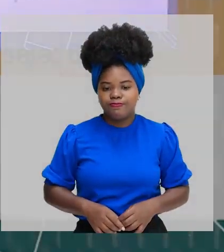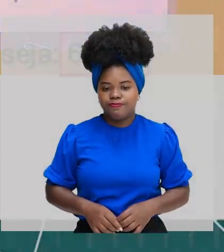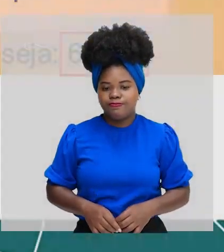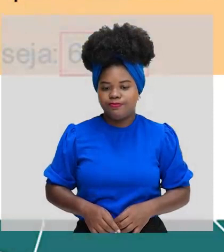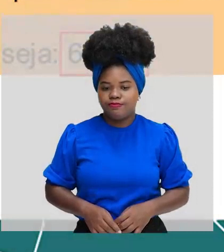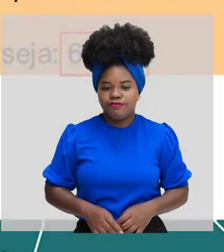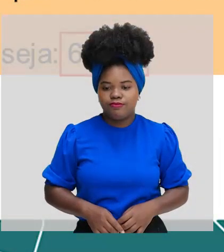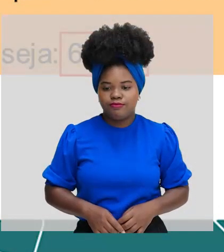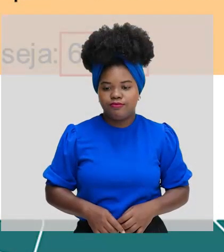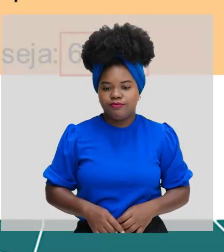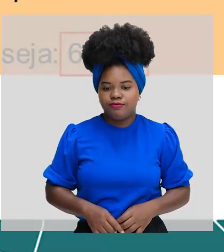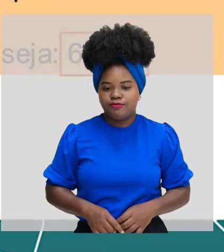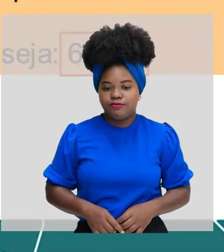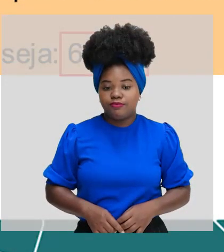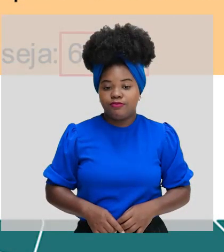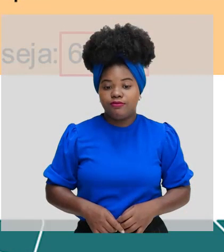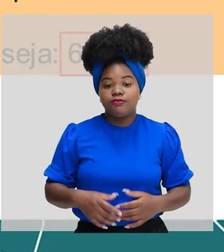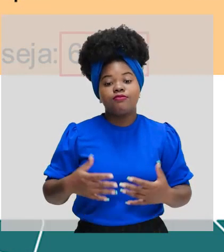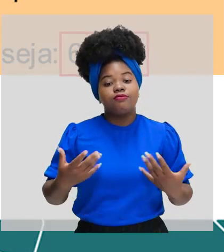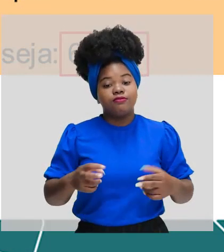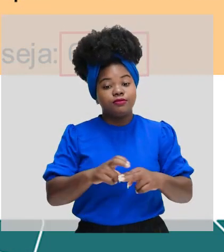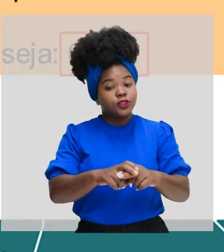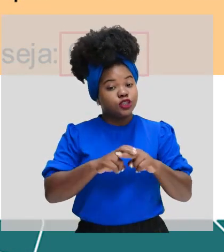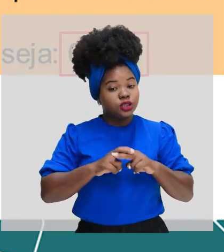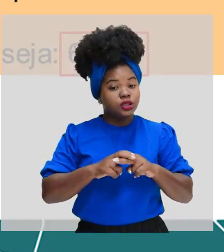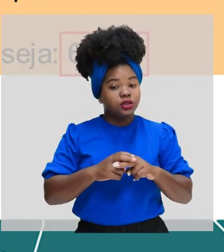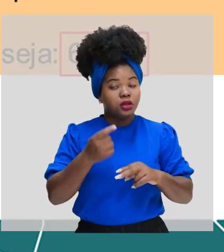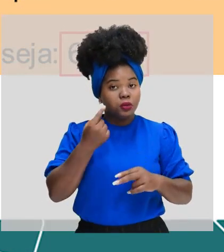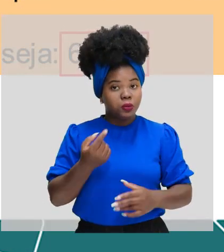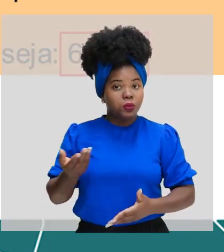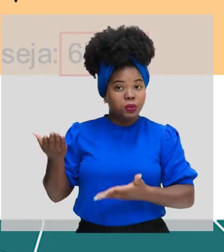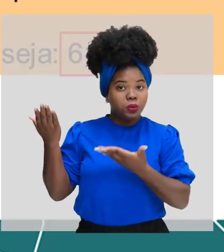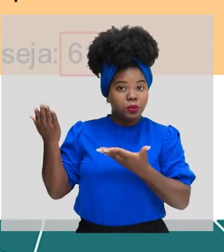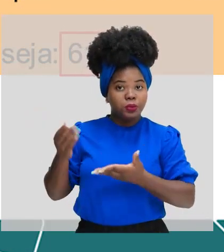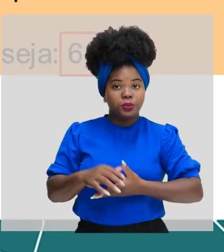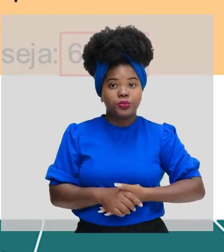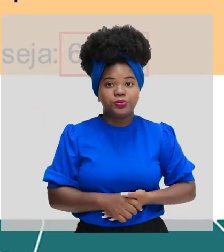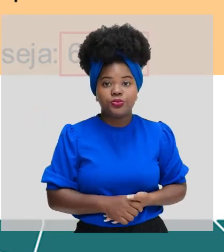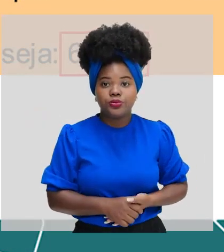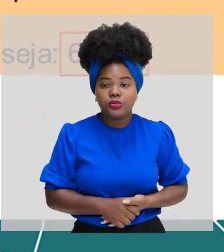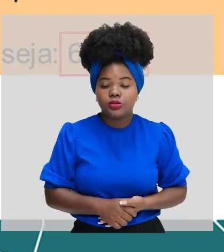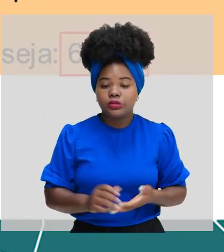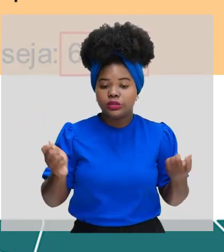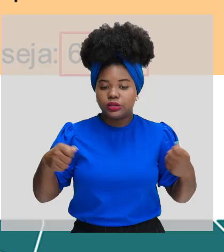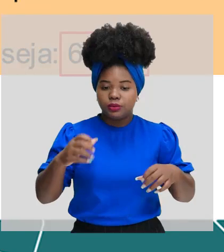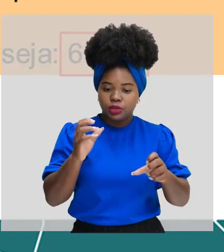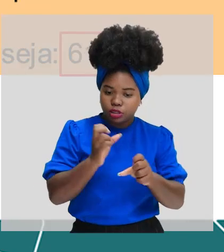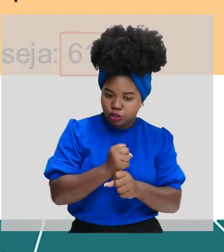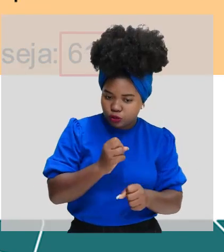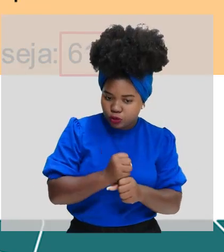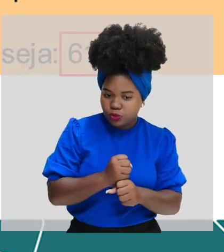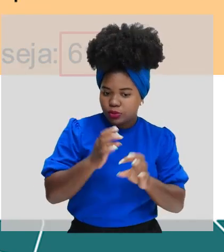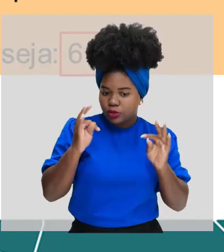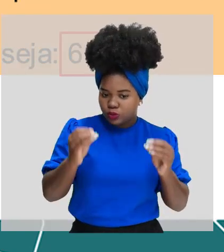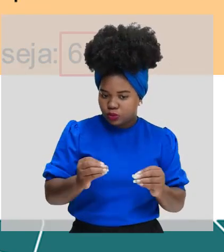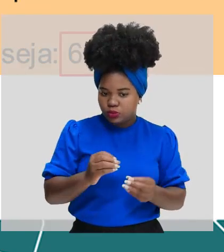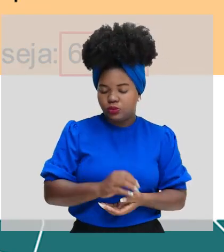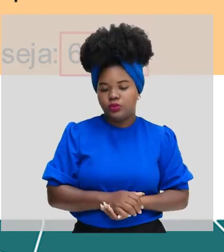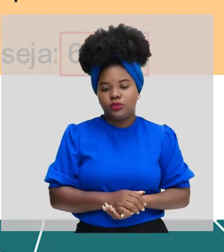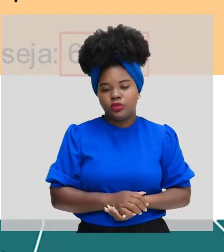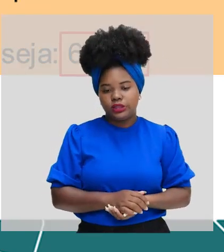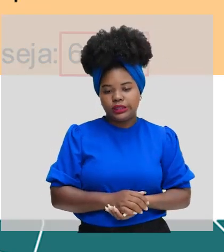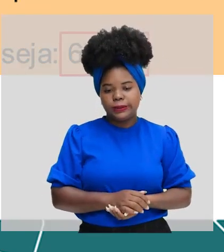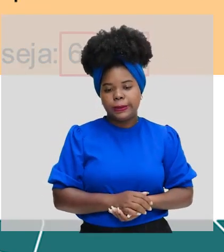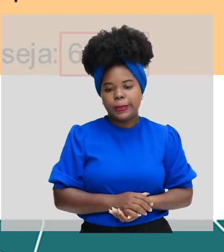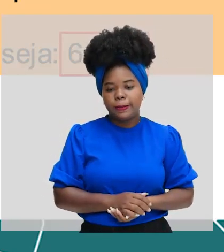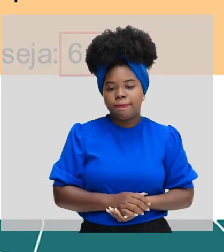Bom, sabendo isso, basta apenas agora a gente somar os volumes do